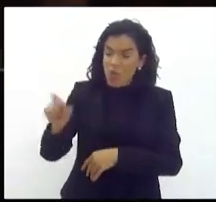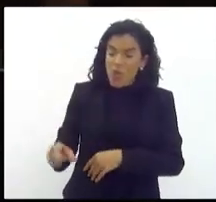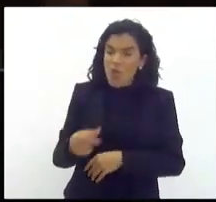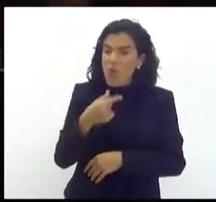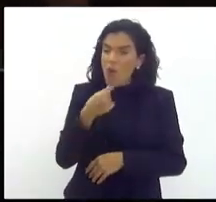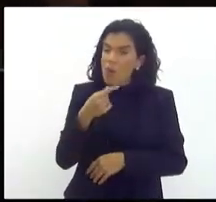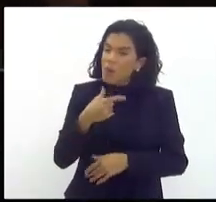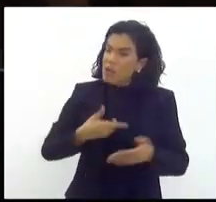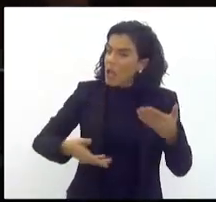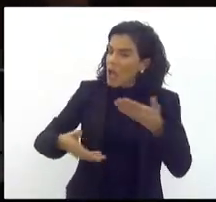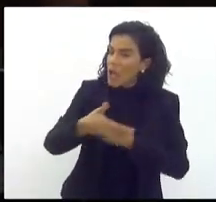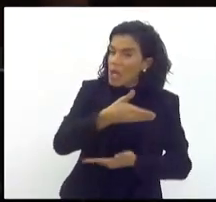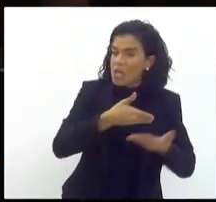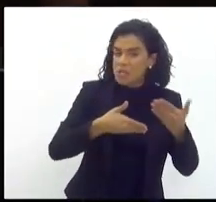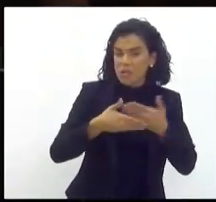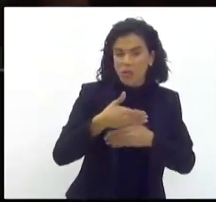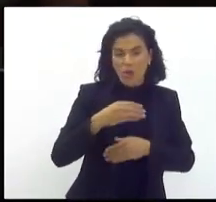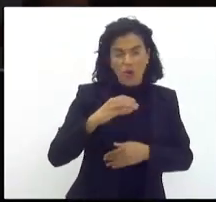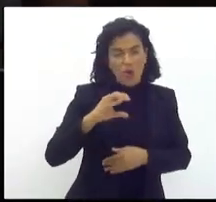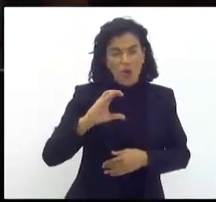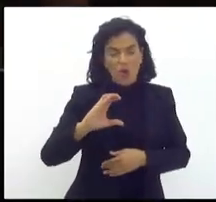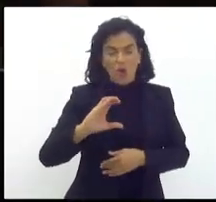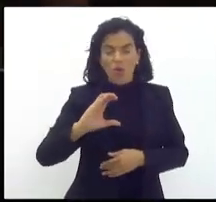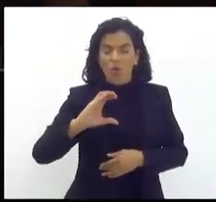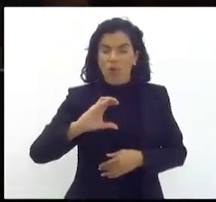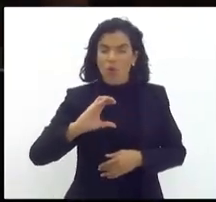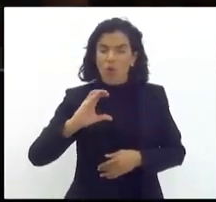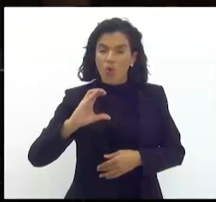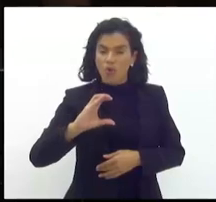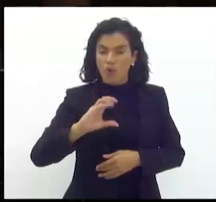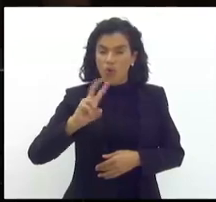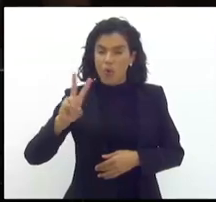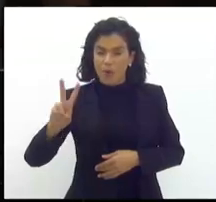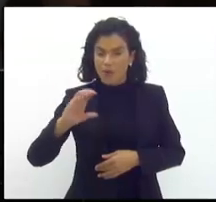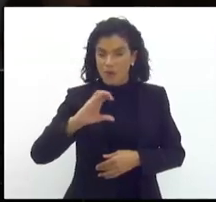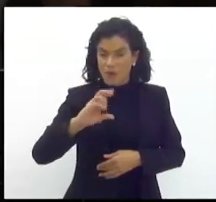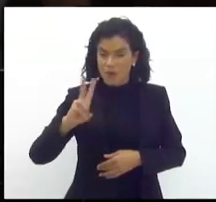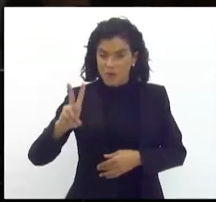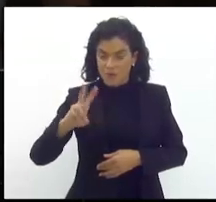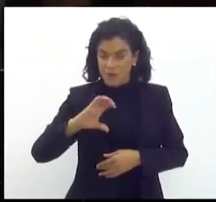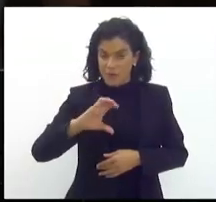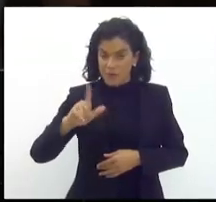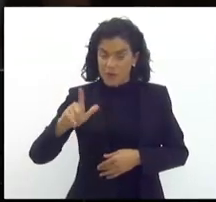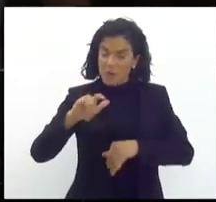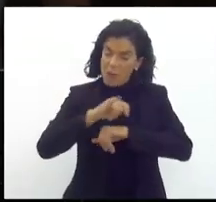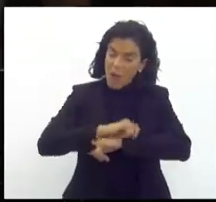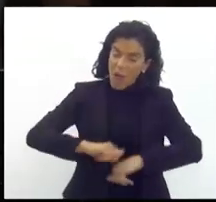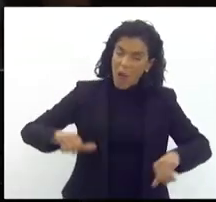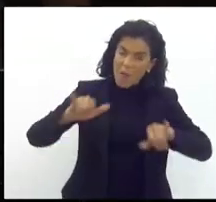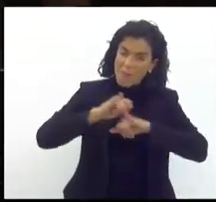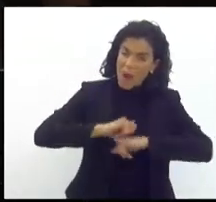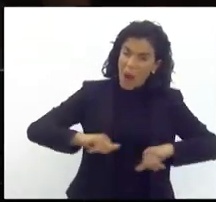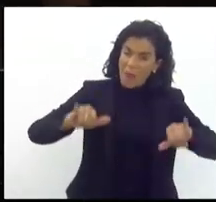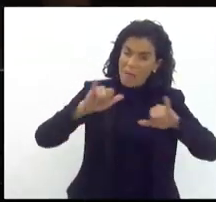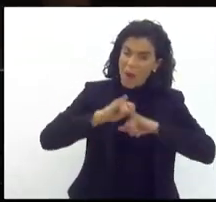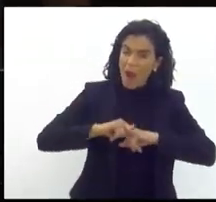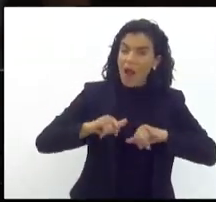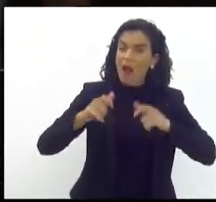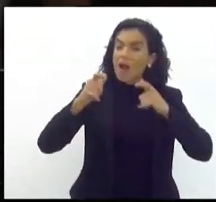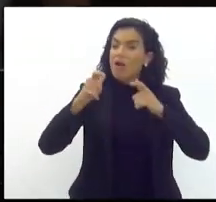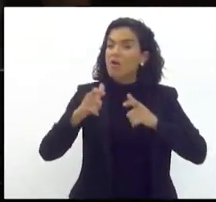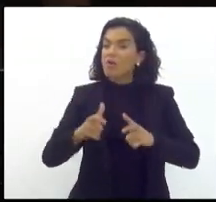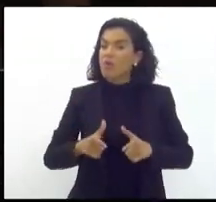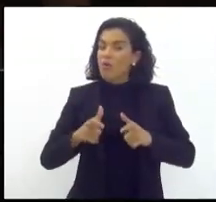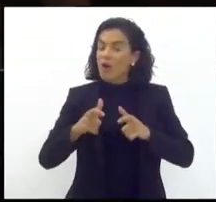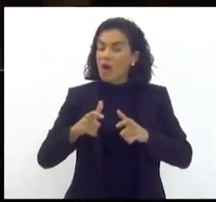relações obscuras com comando vermelho que desfilou fazendo campanha no complexo no coração